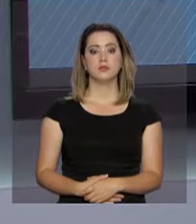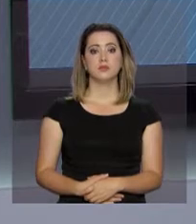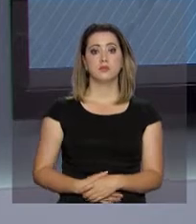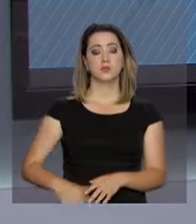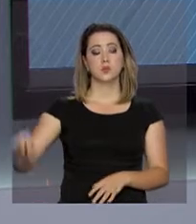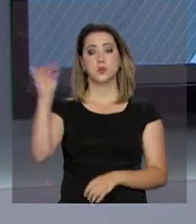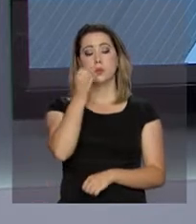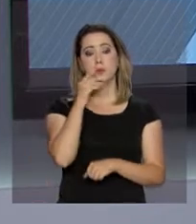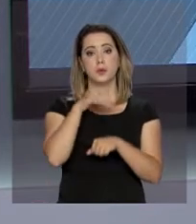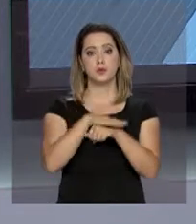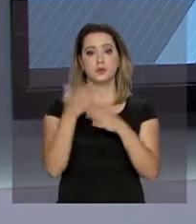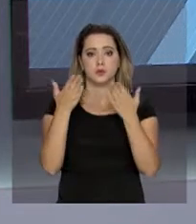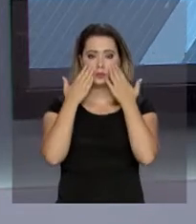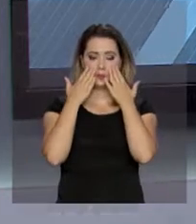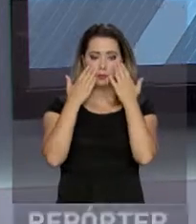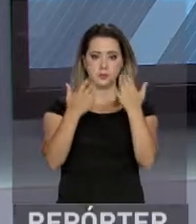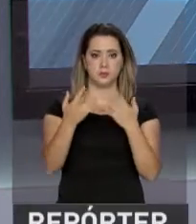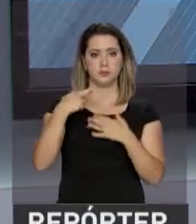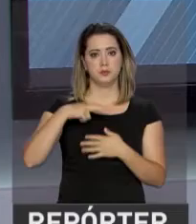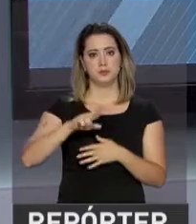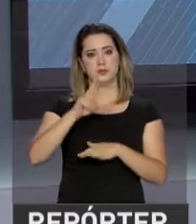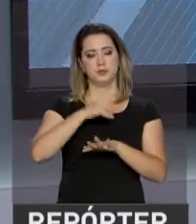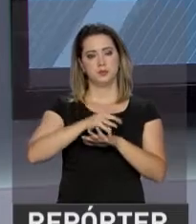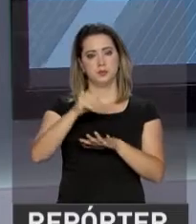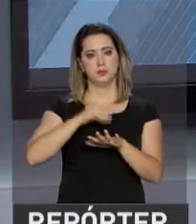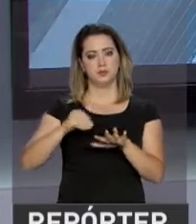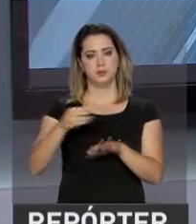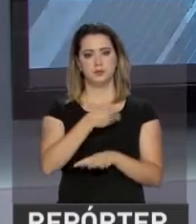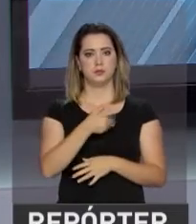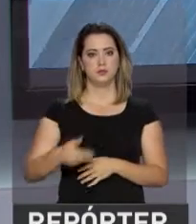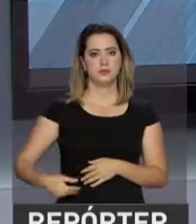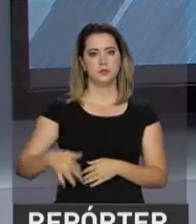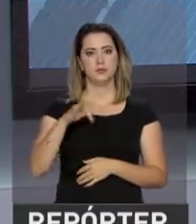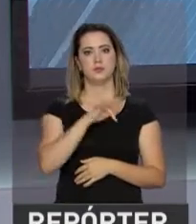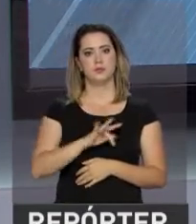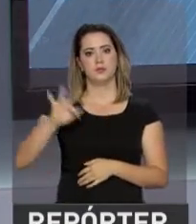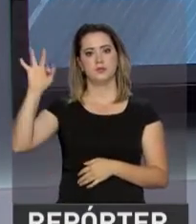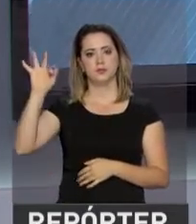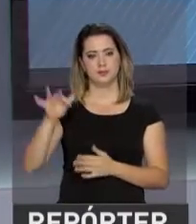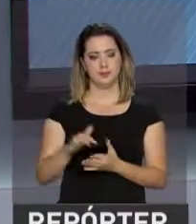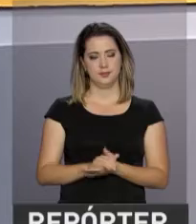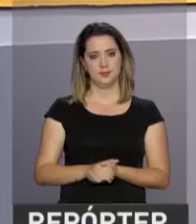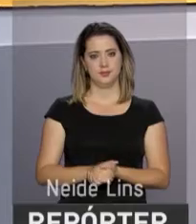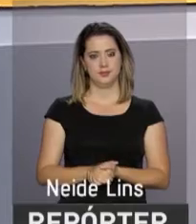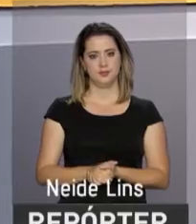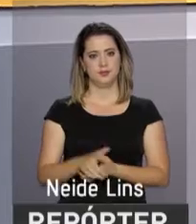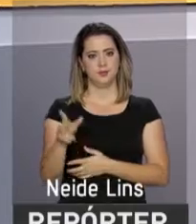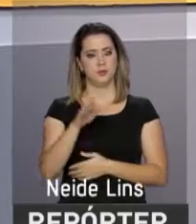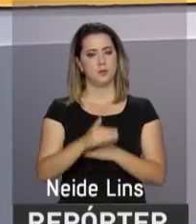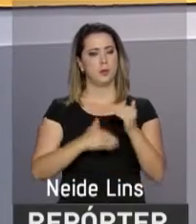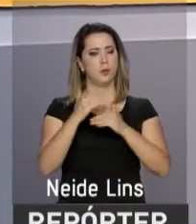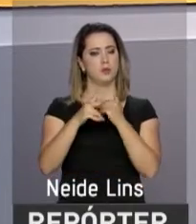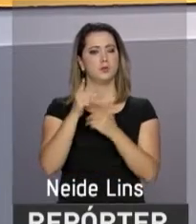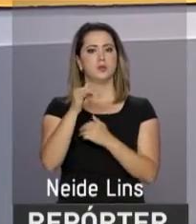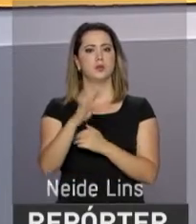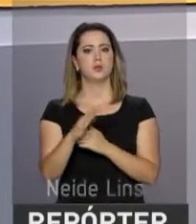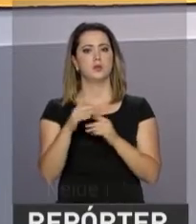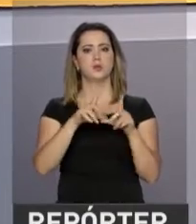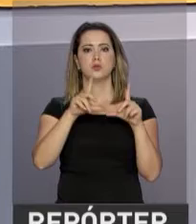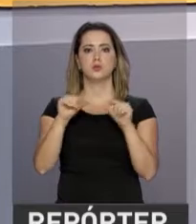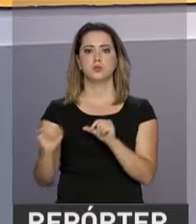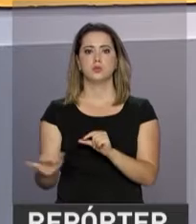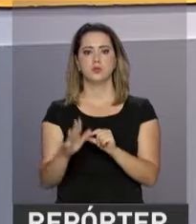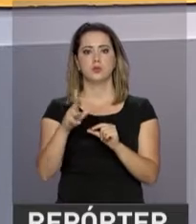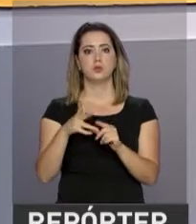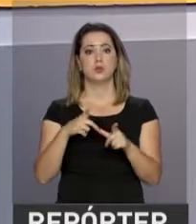Olá, boa noite. Começa agora o Repórter NBR com as notícias do governo federal. Crescimento do PIB, queda